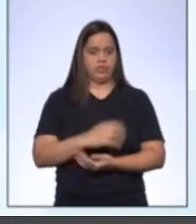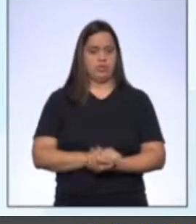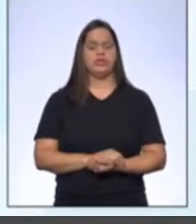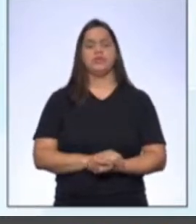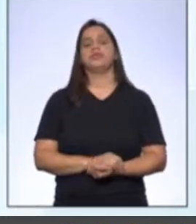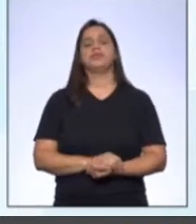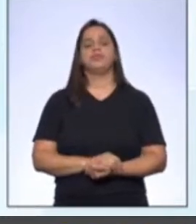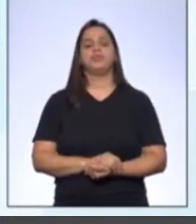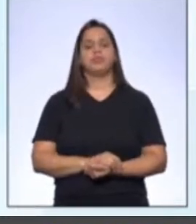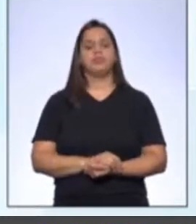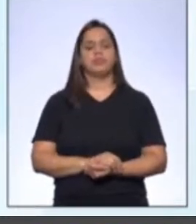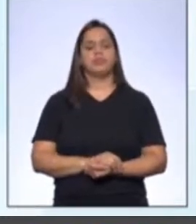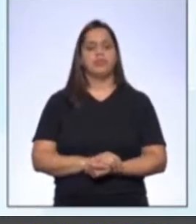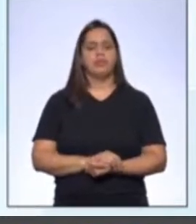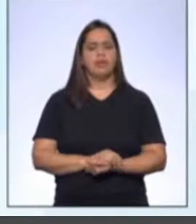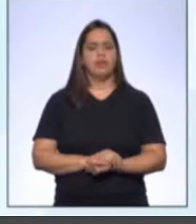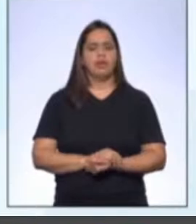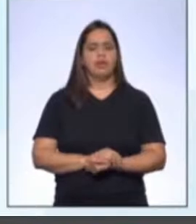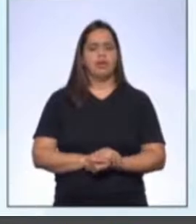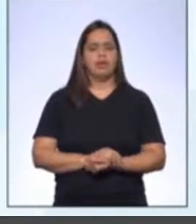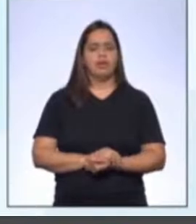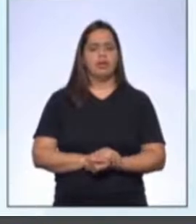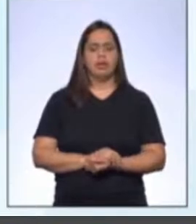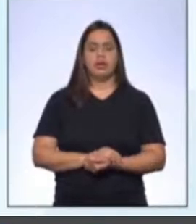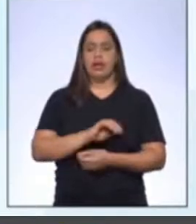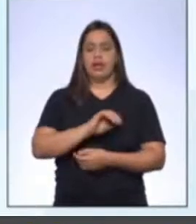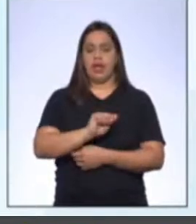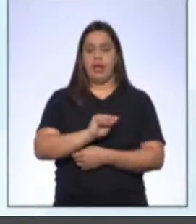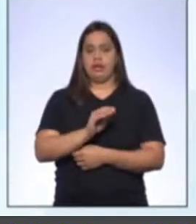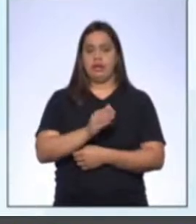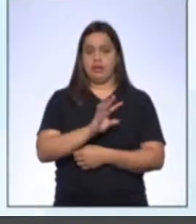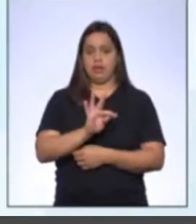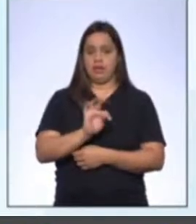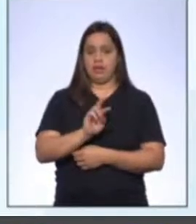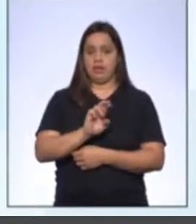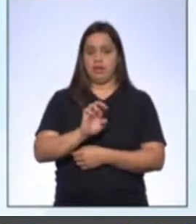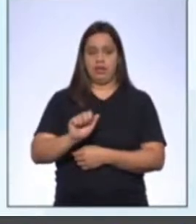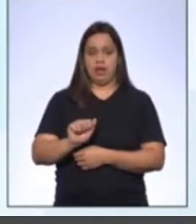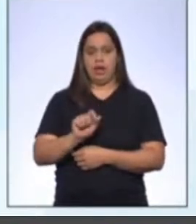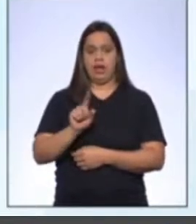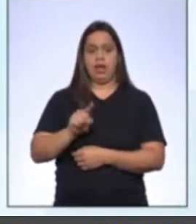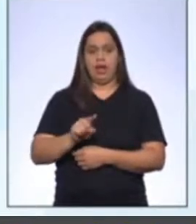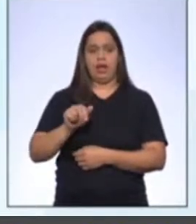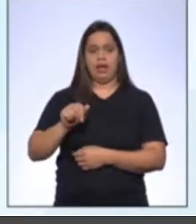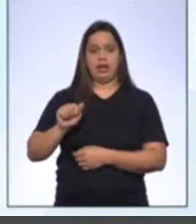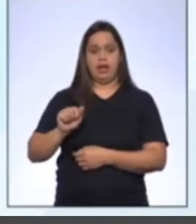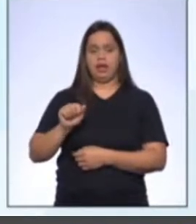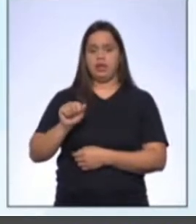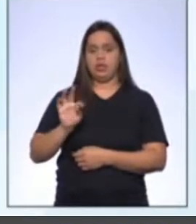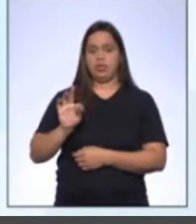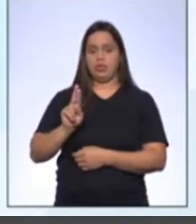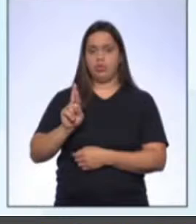A terra é natural, do Patativa do Assaré. Se não conhece, deveria, hein?